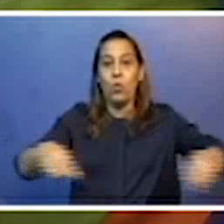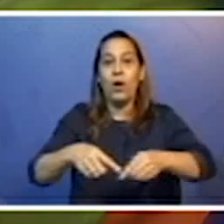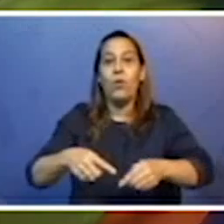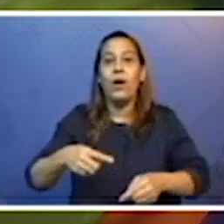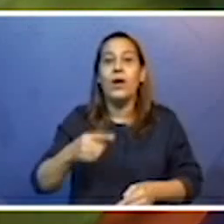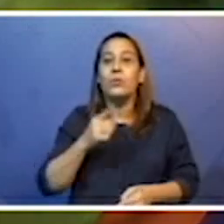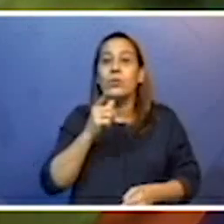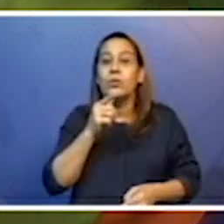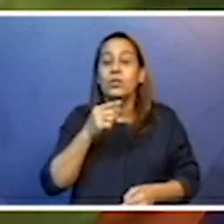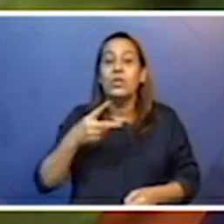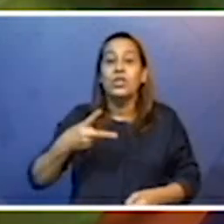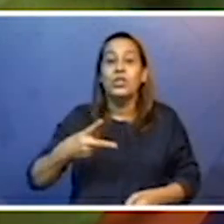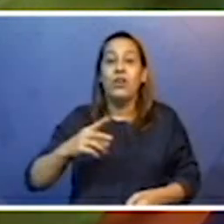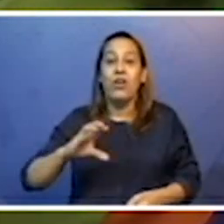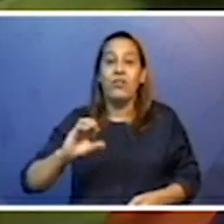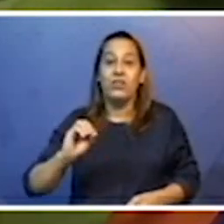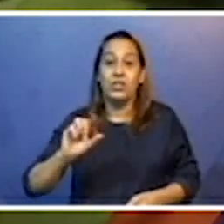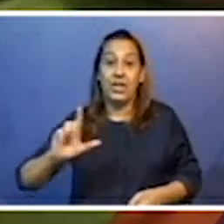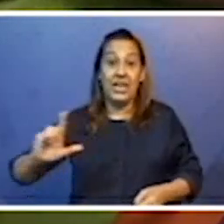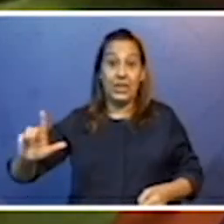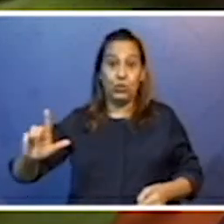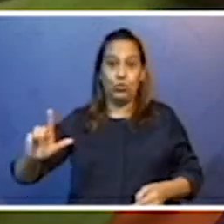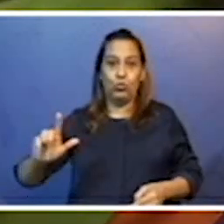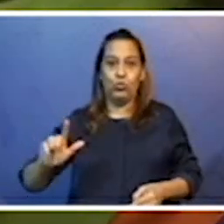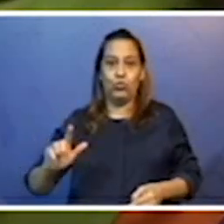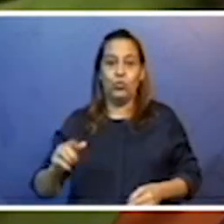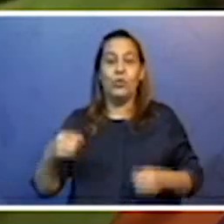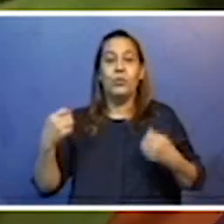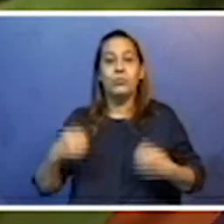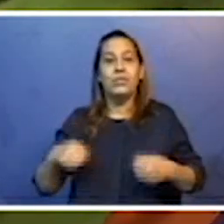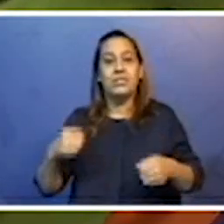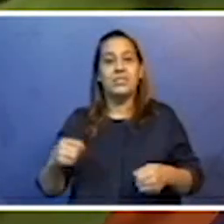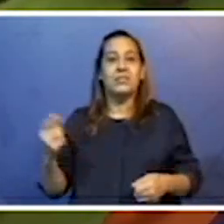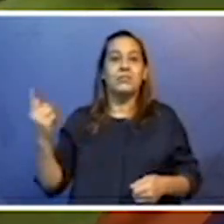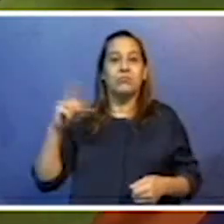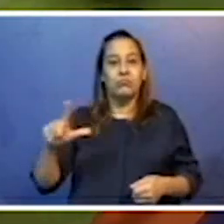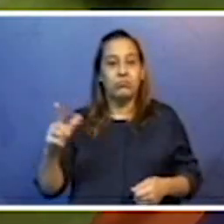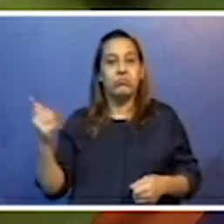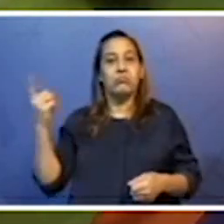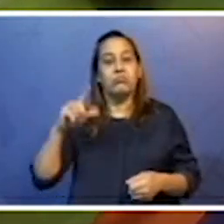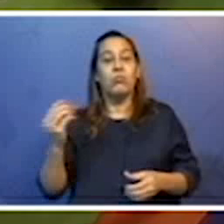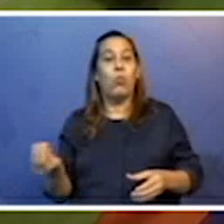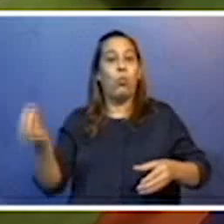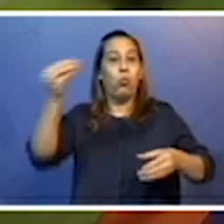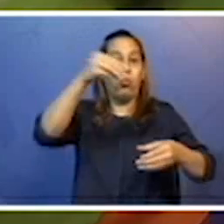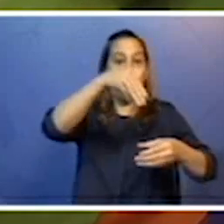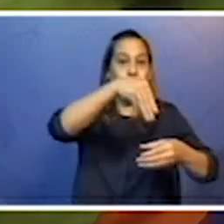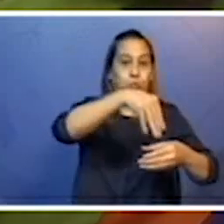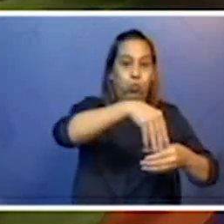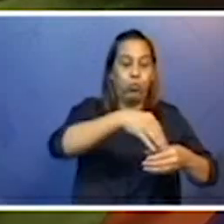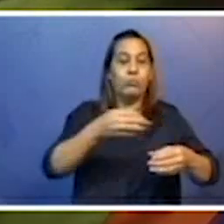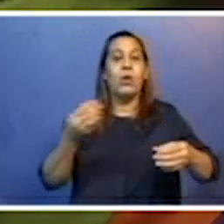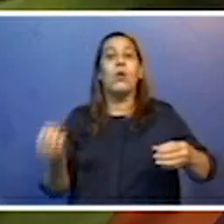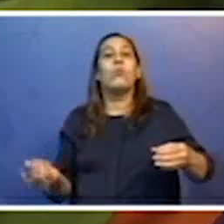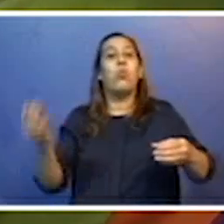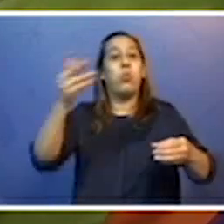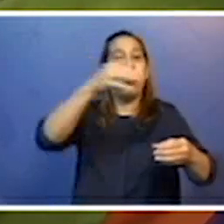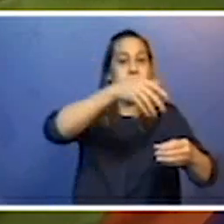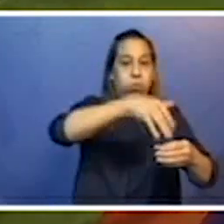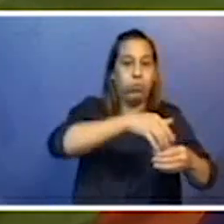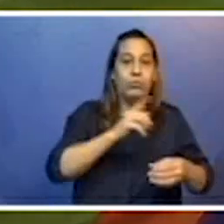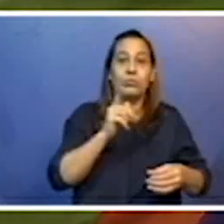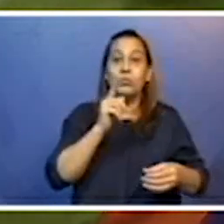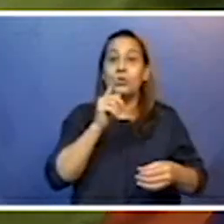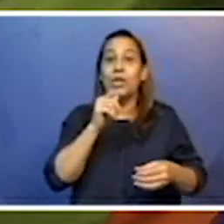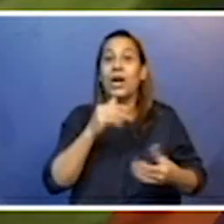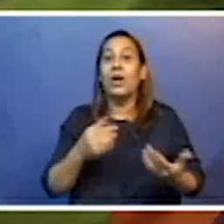O aquário cabe 20 litros de água. Ele tem uma garrafa de 1 litro. Quantas vezes ele